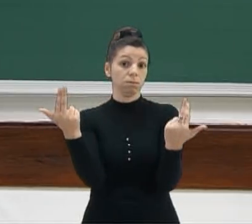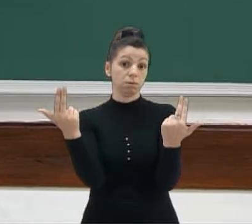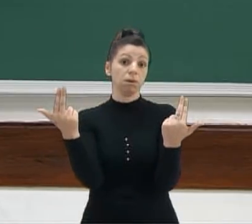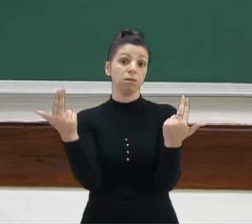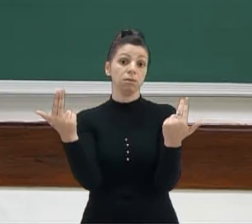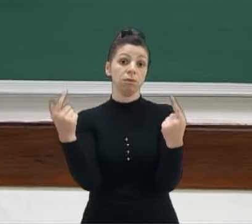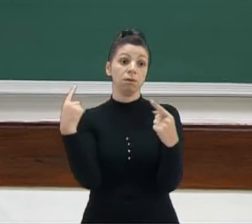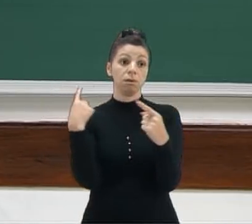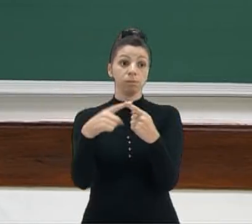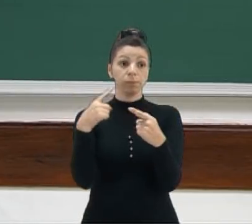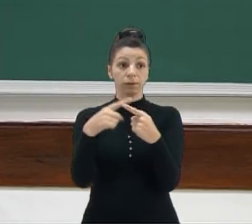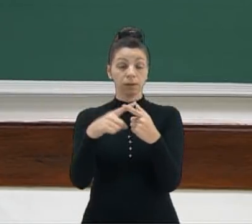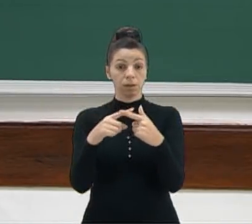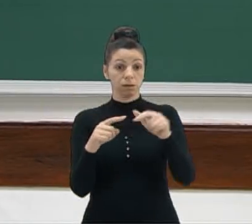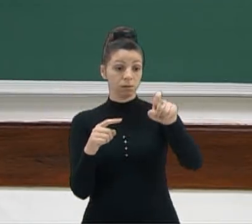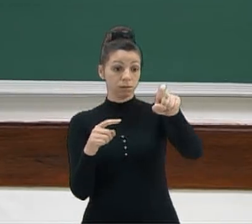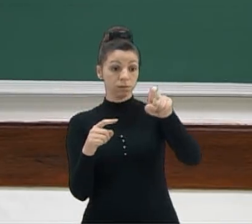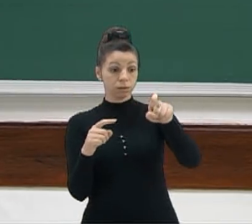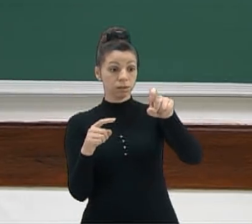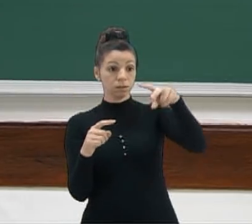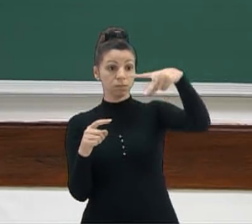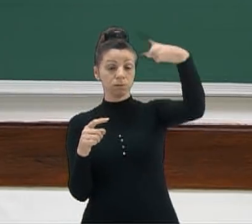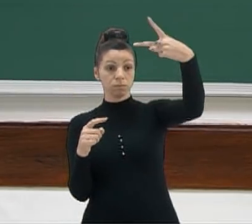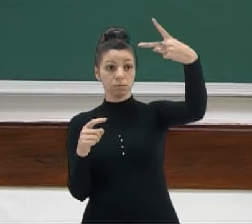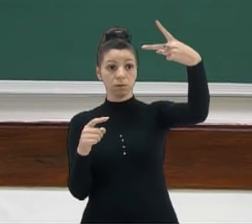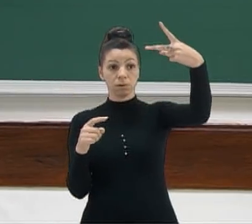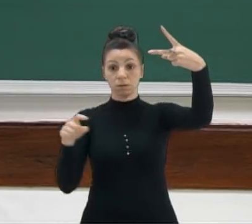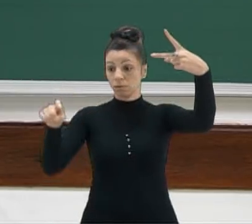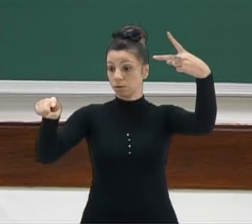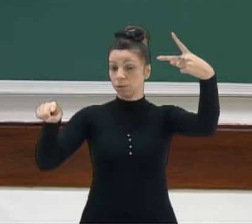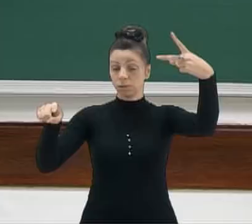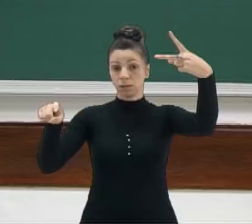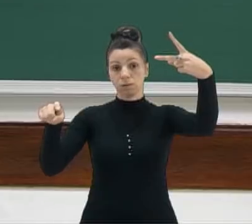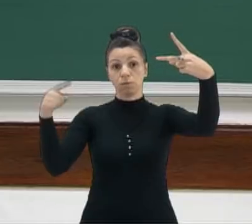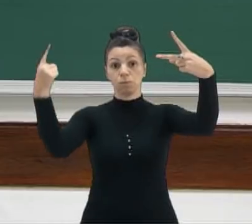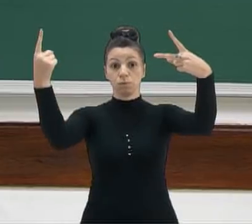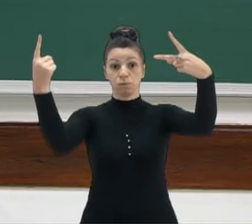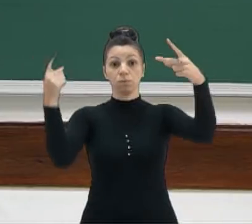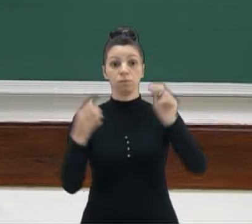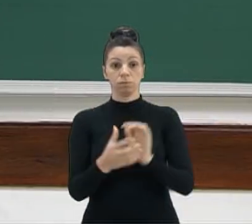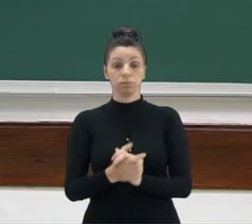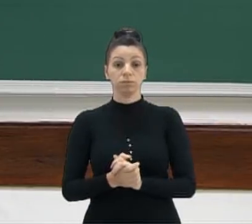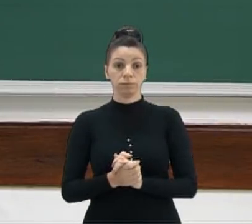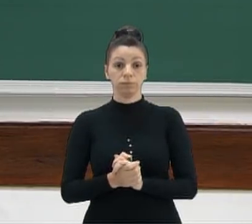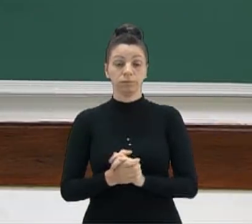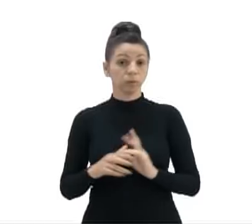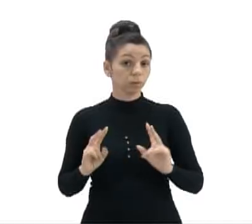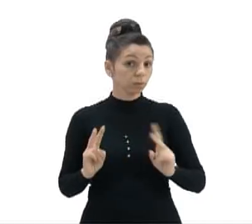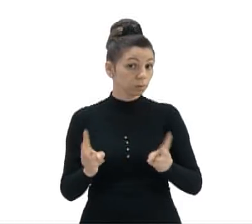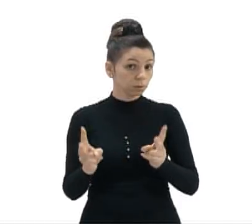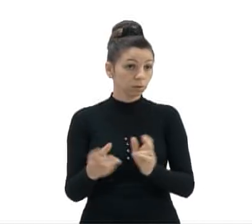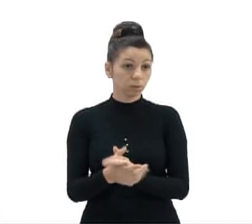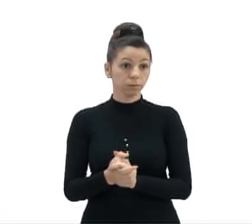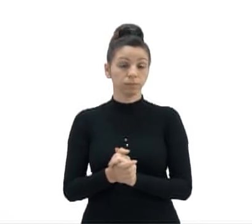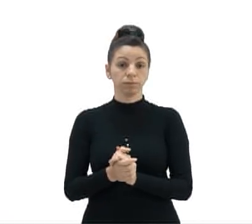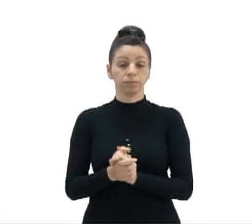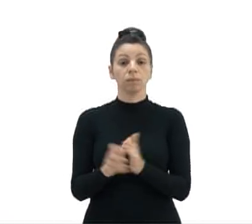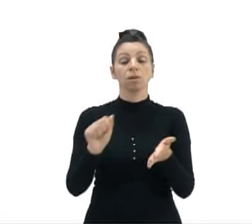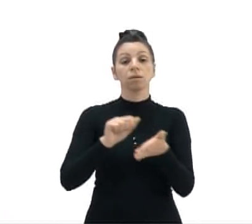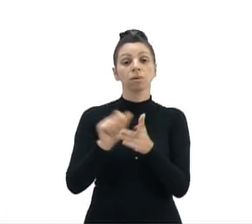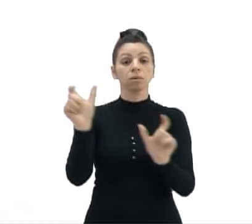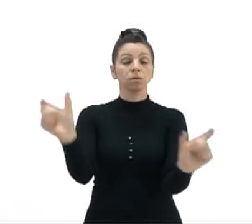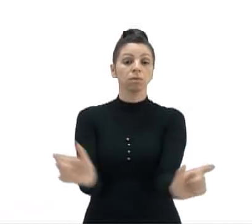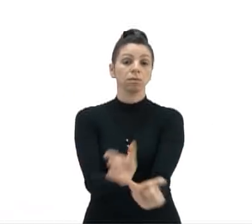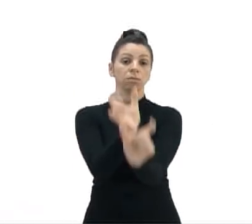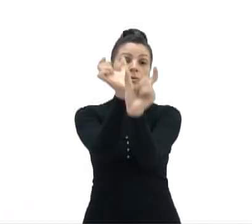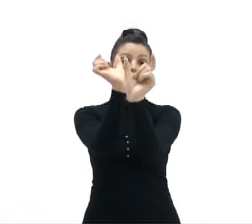ter quando vamos trabalhar com os monômios semelhantes. Vamos continuar? Escreva o monômio que